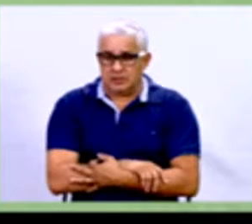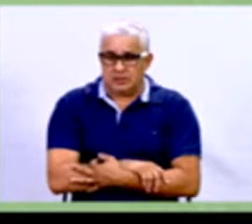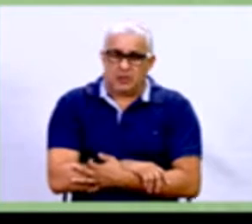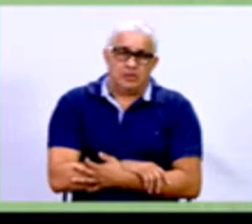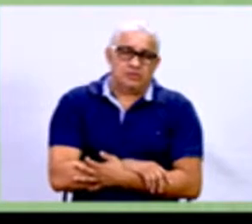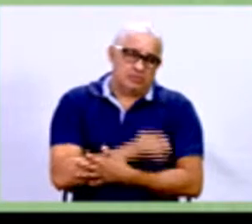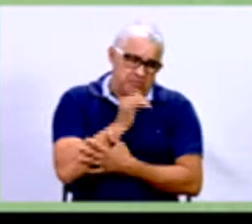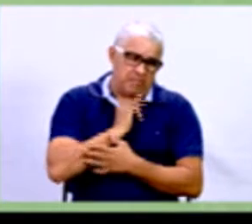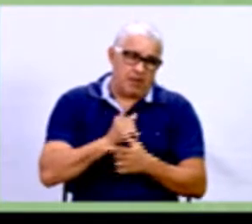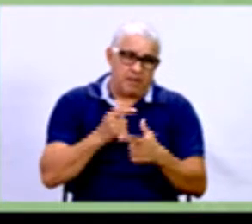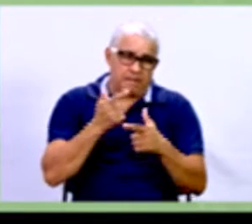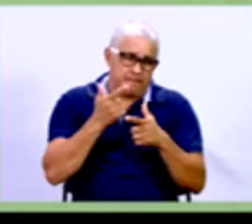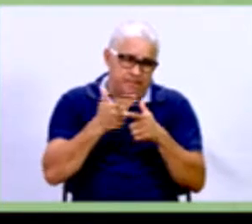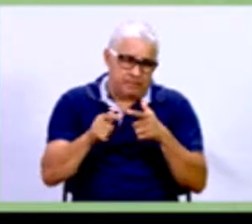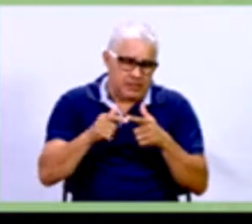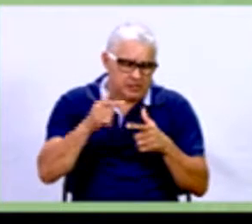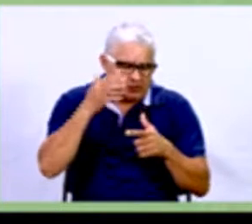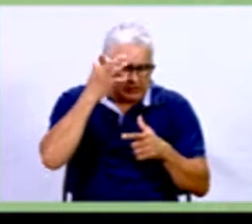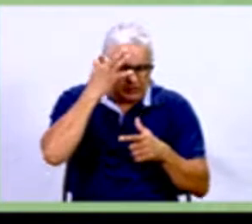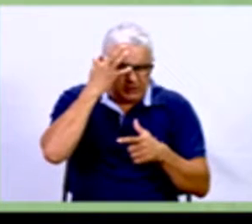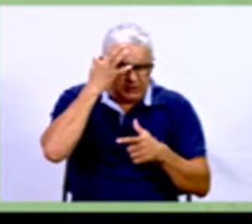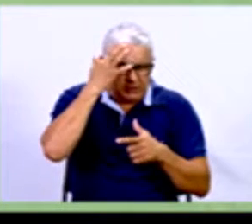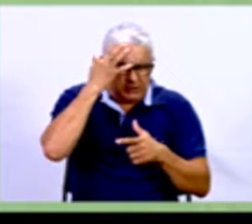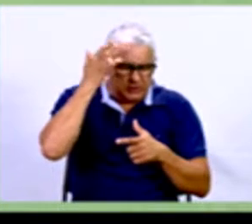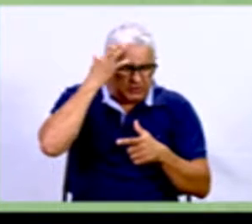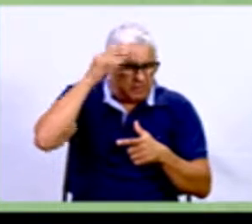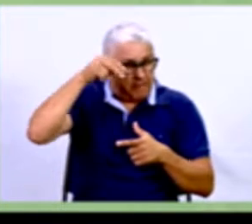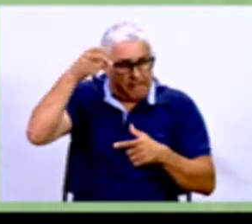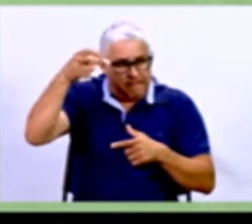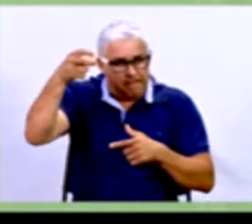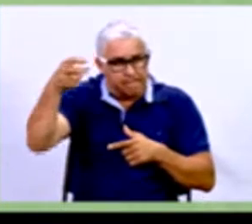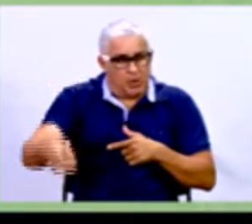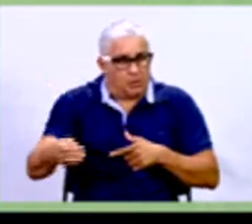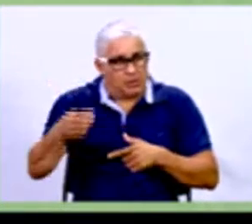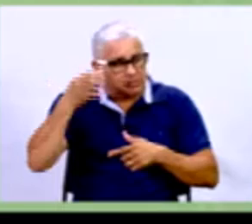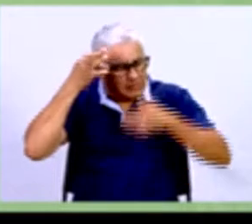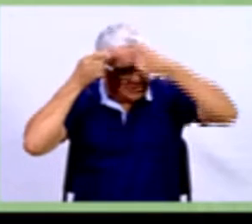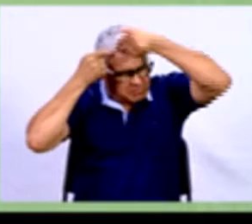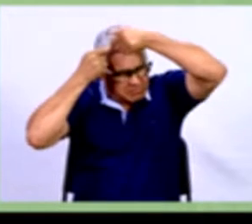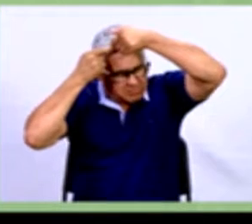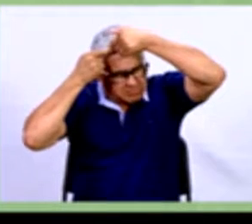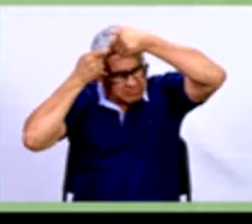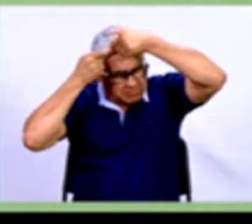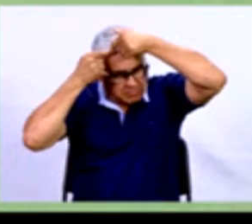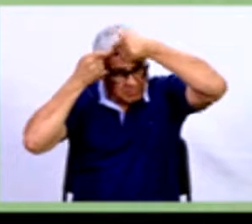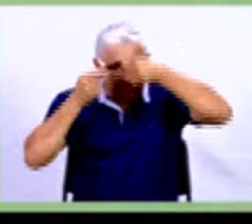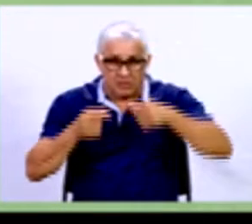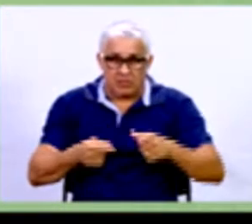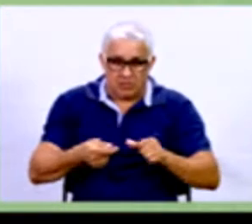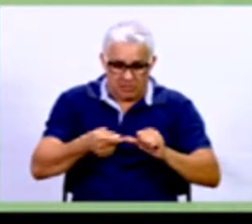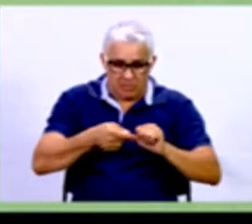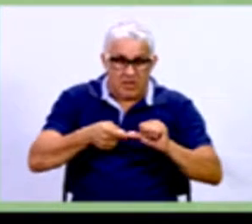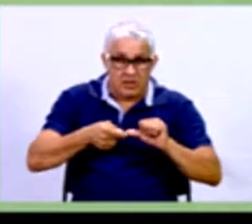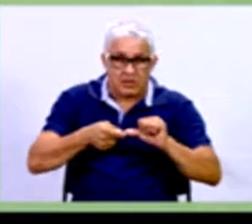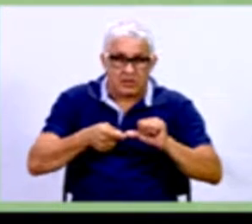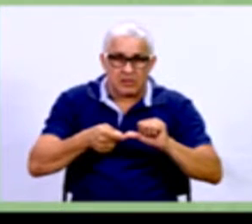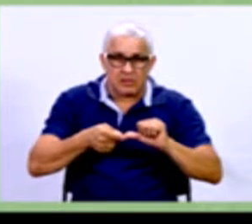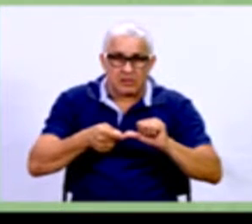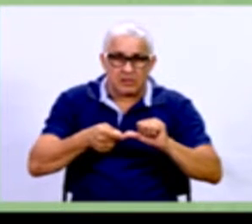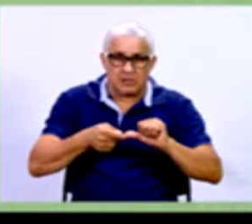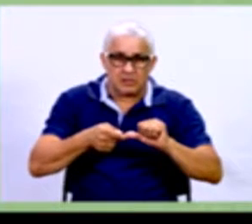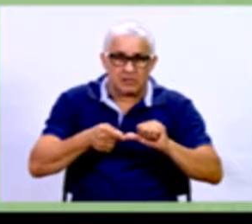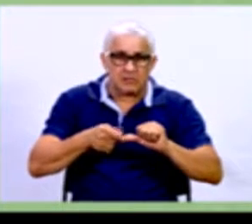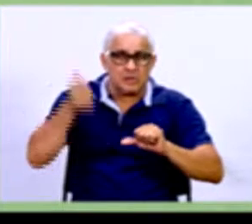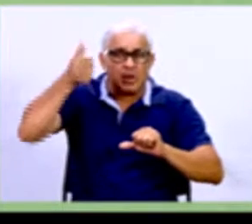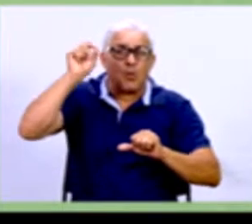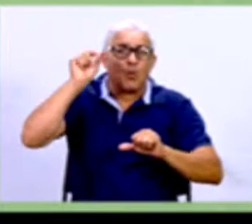problema, né, na cabeça. A cabeça tem um machucado, tem um ferimento e tem um ferimento no dedo. O que você vai observar primeiro? Você vai cuidar primeiro de